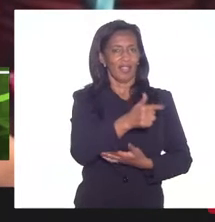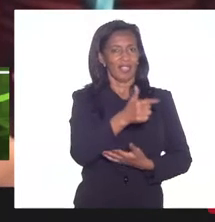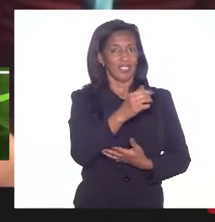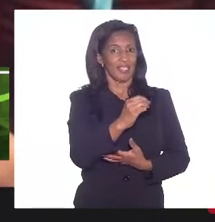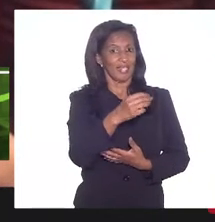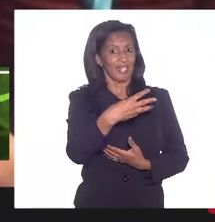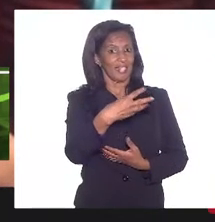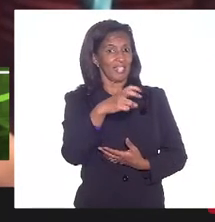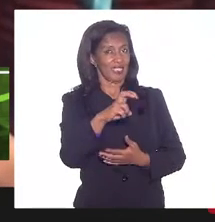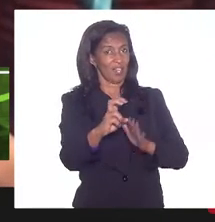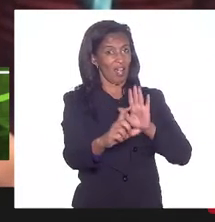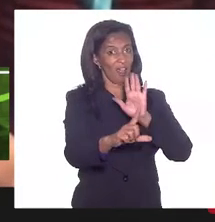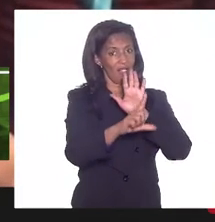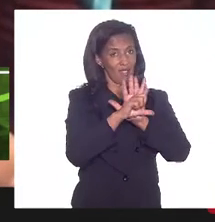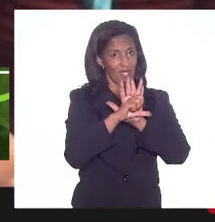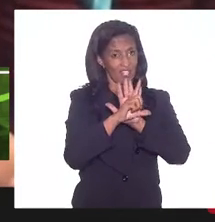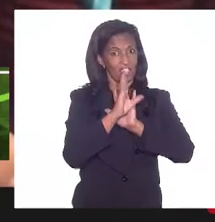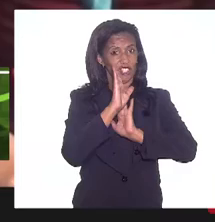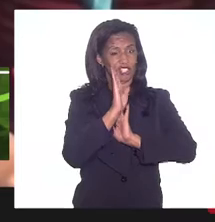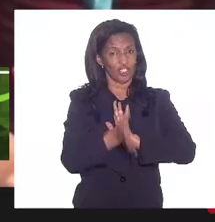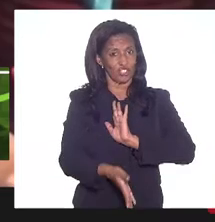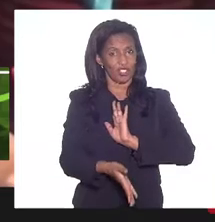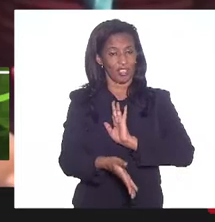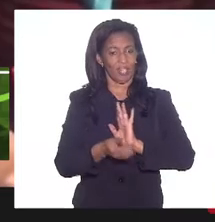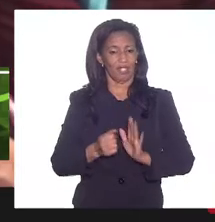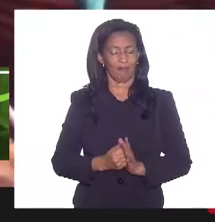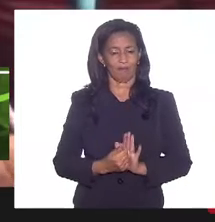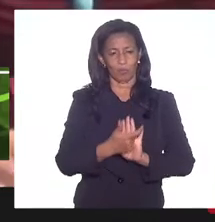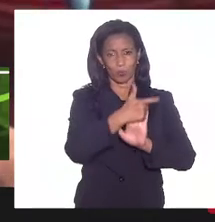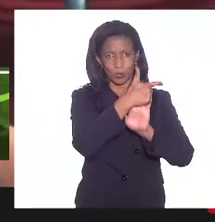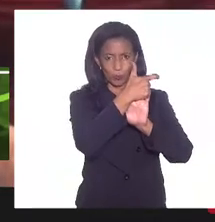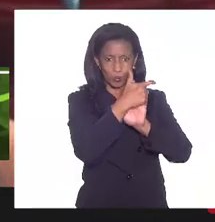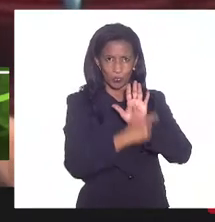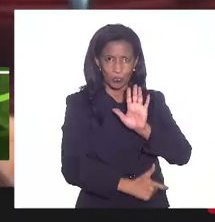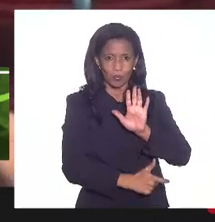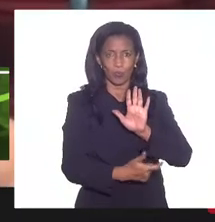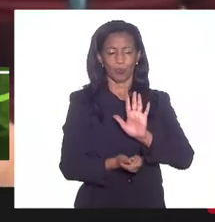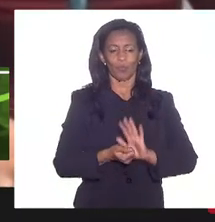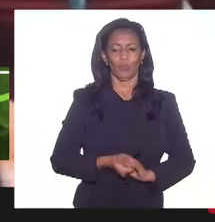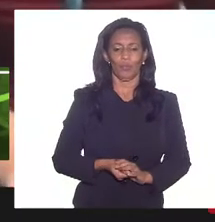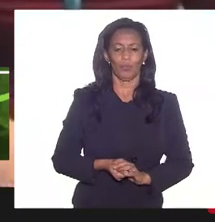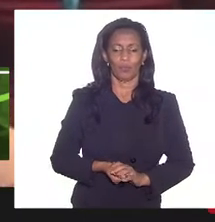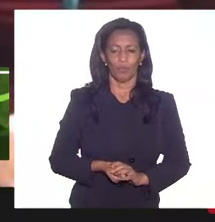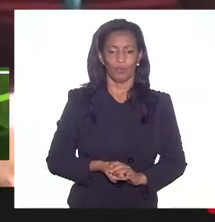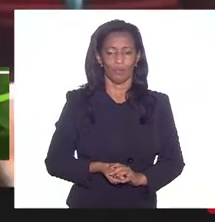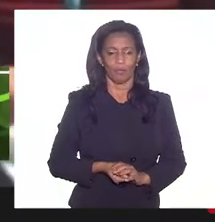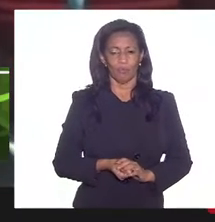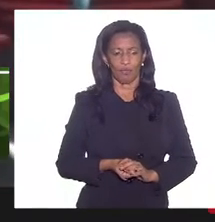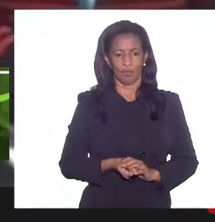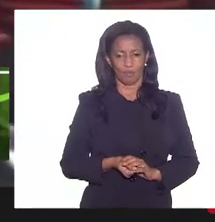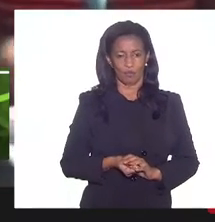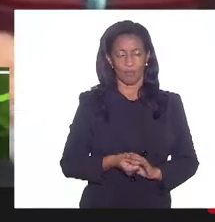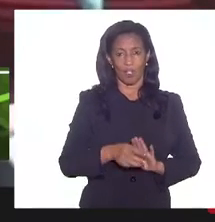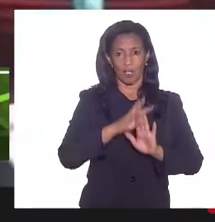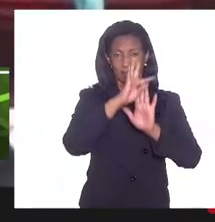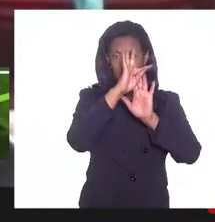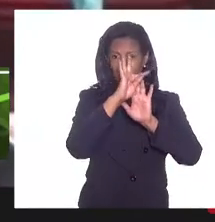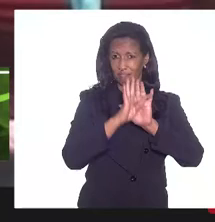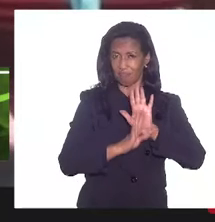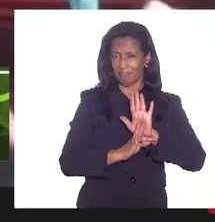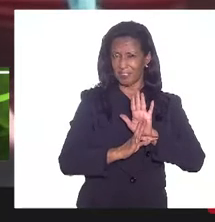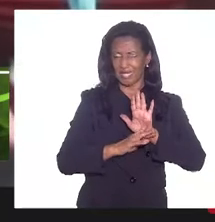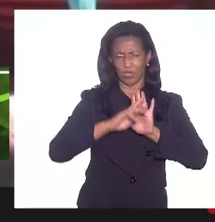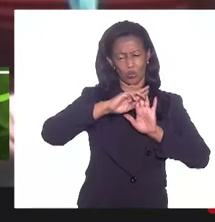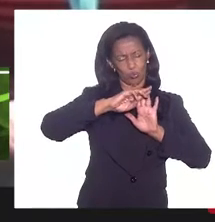7035 ela já já traz no seu bojo em muito no seu texto aparece